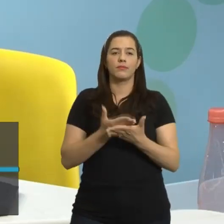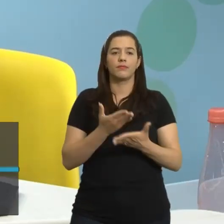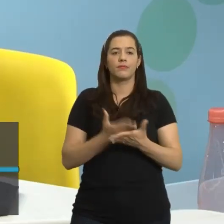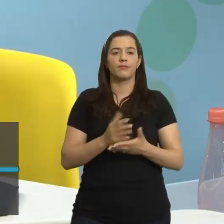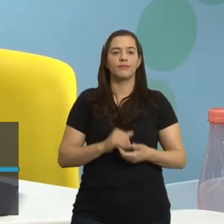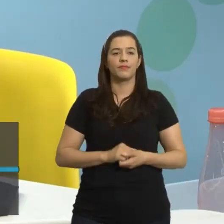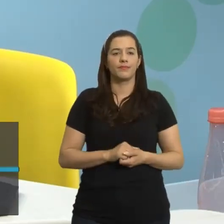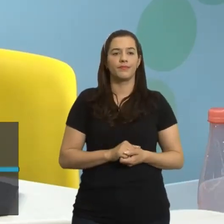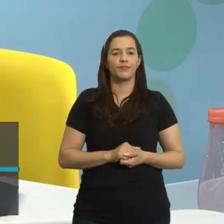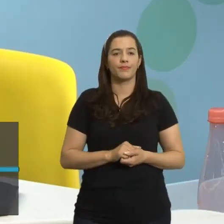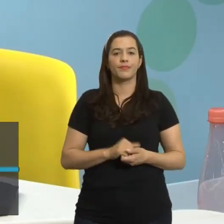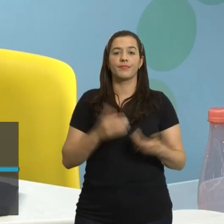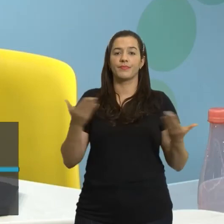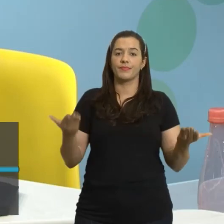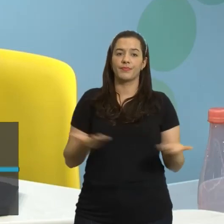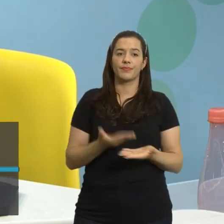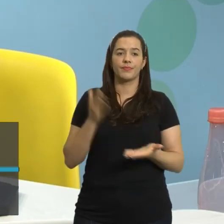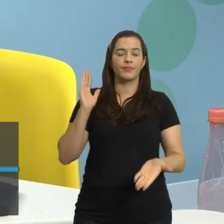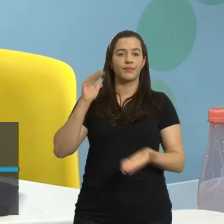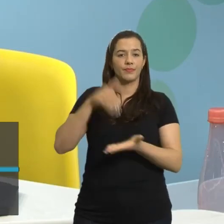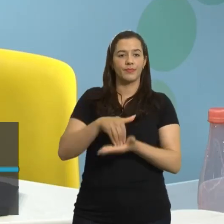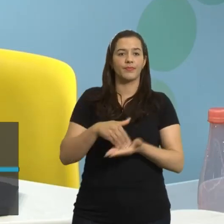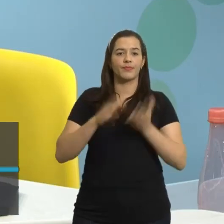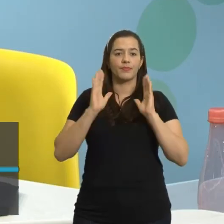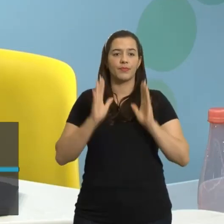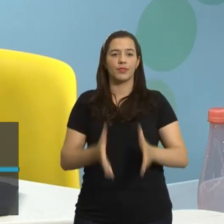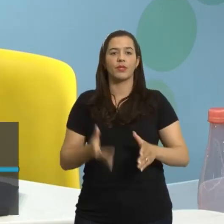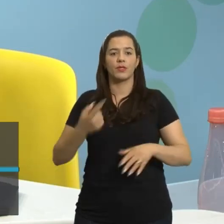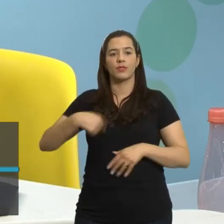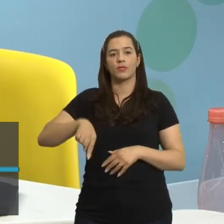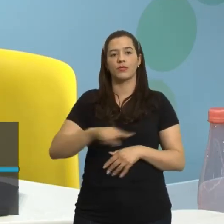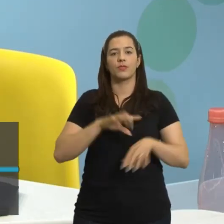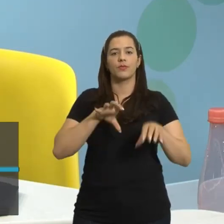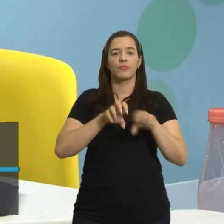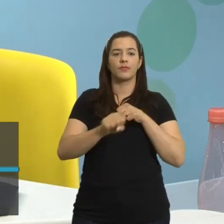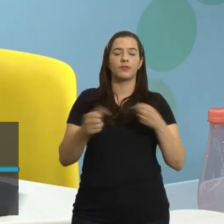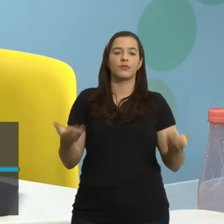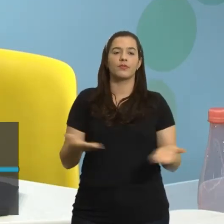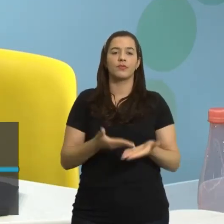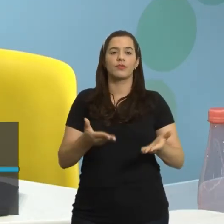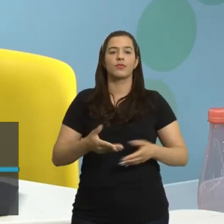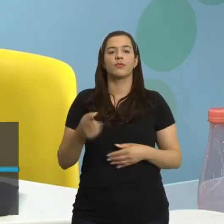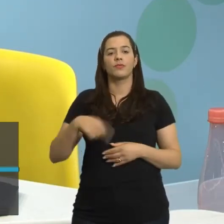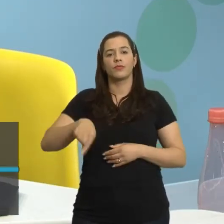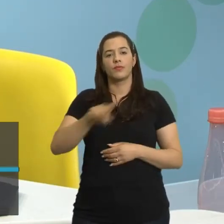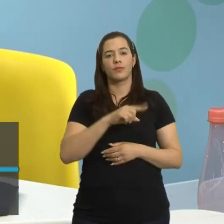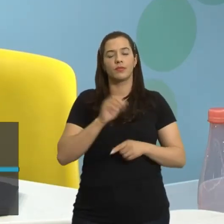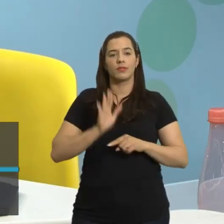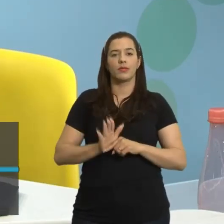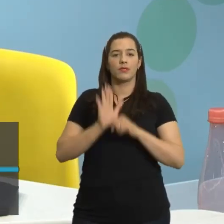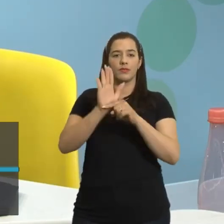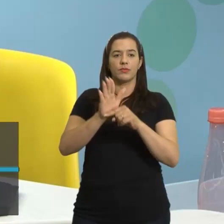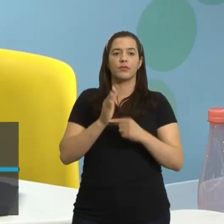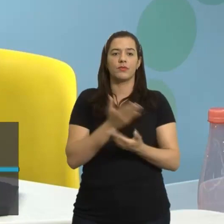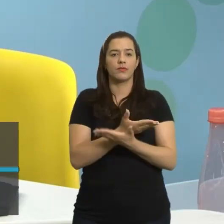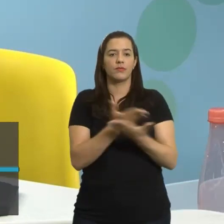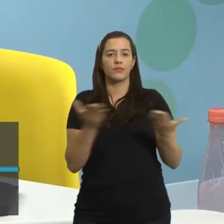Bom, nós estamos chegando perto do final da nossa formação de hoje. Eu espero ter contribuído